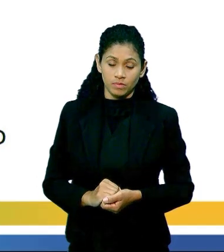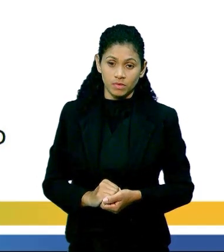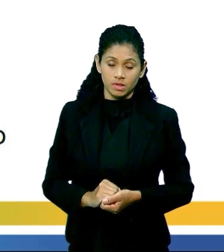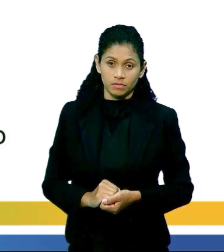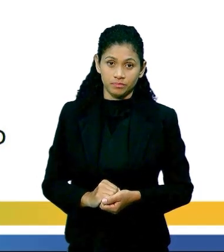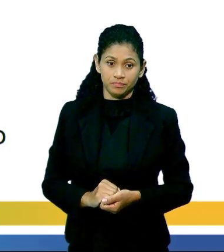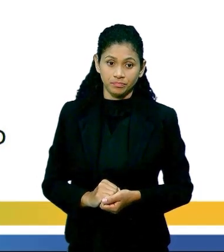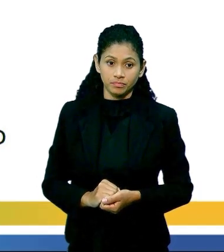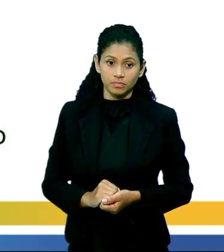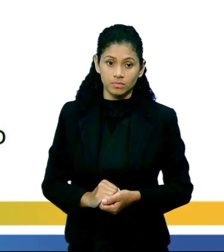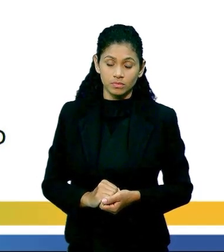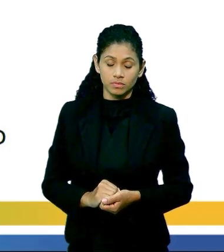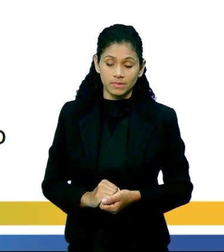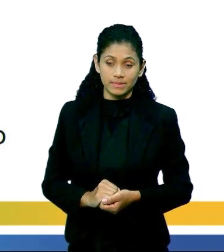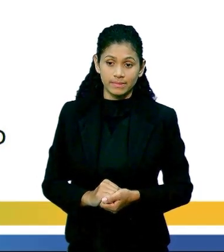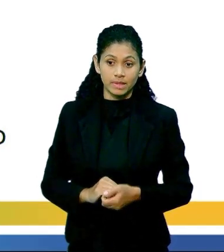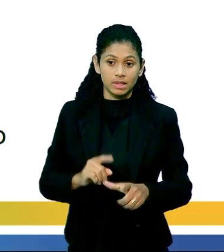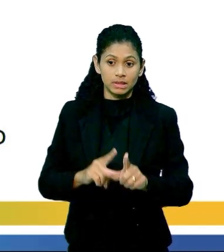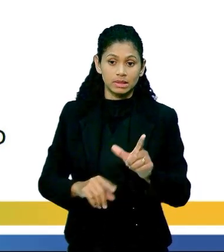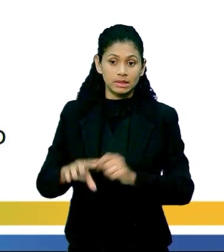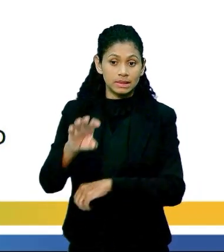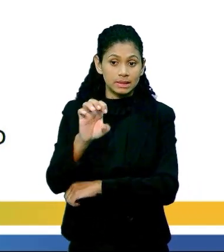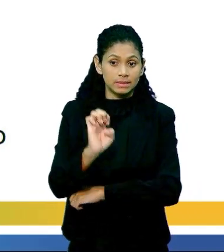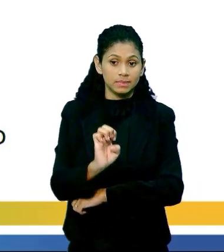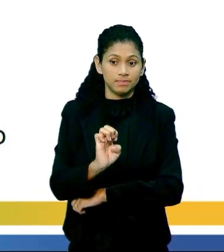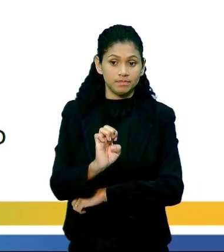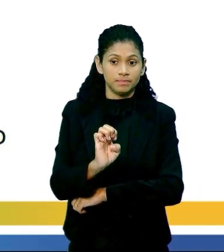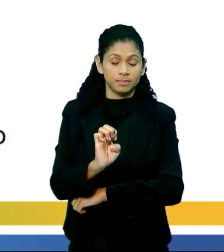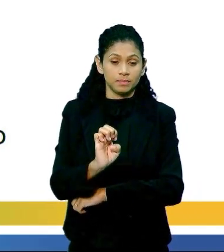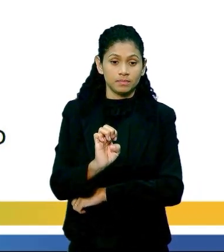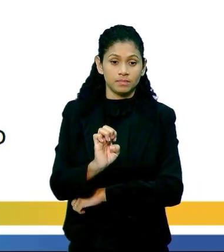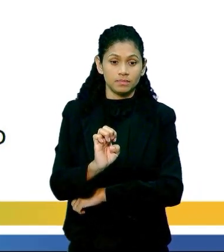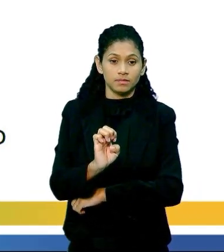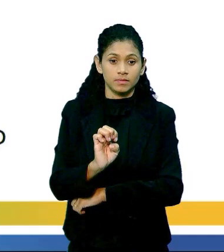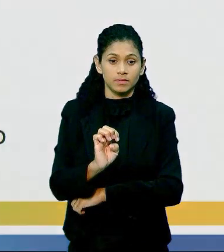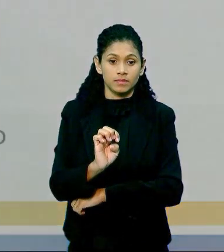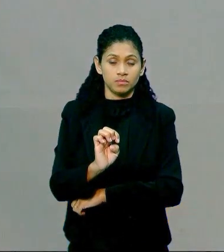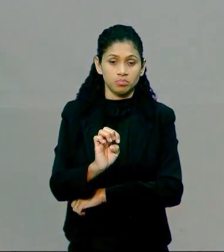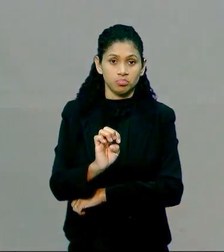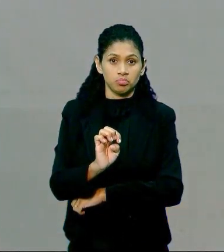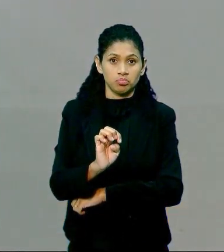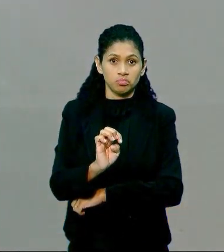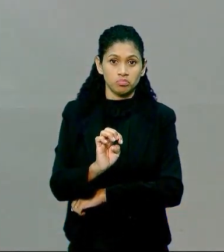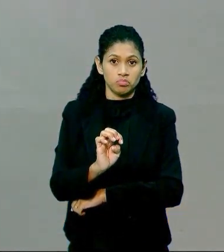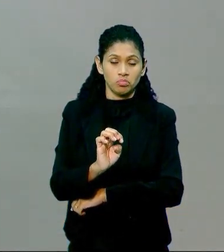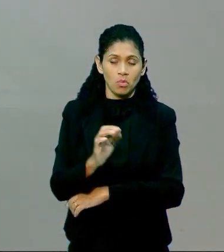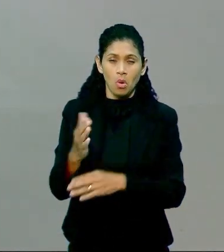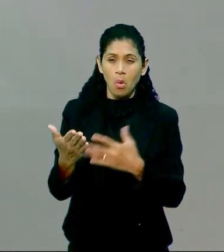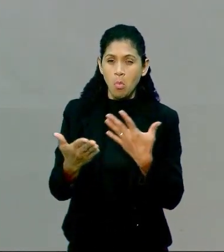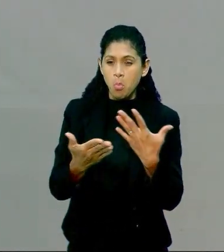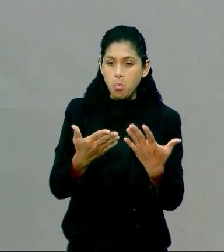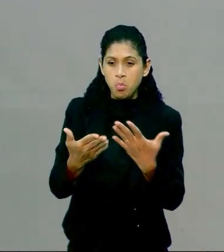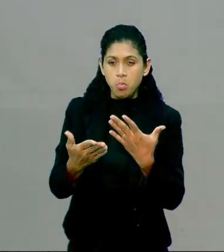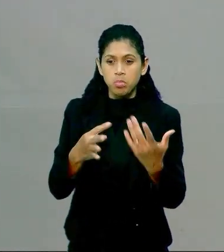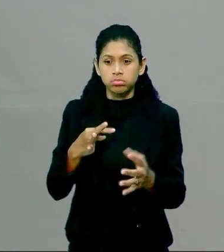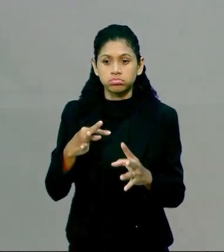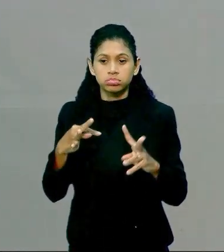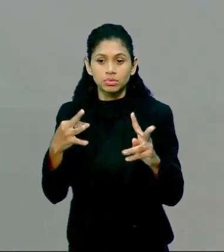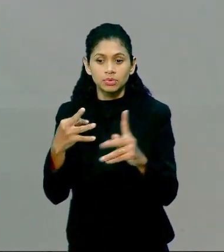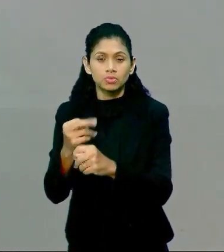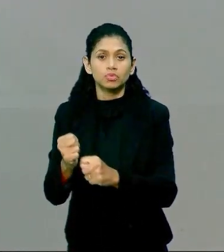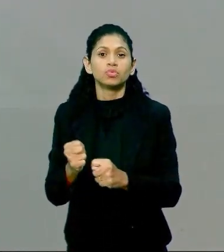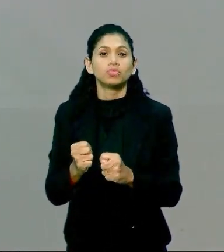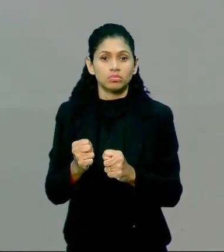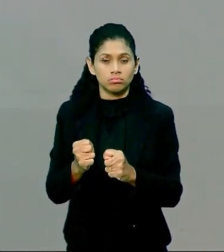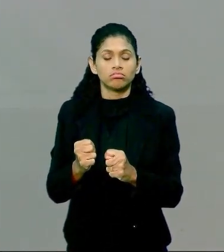os feriados ocorrem na segunda metade do ano. Ah, professor, agora ficou difícil. Eu não sei o que é a primeira metade, segunda metade. Como é que a gente